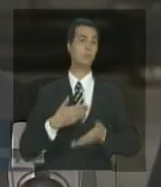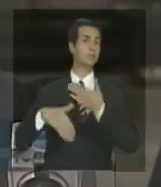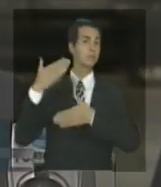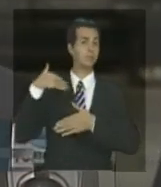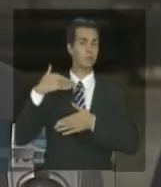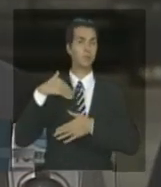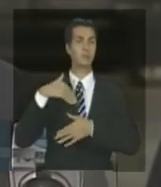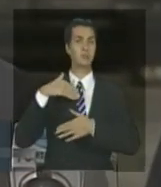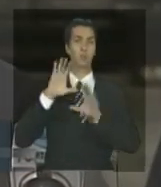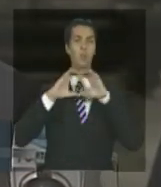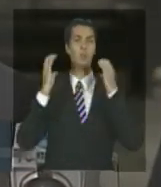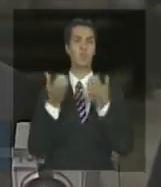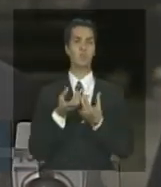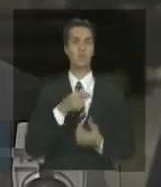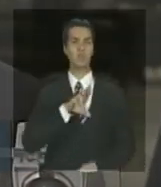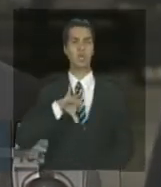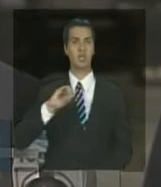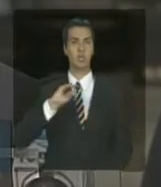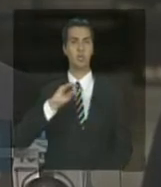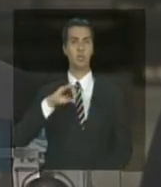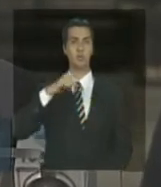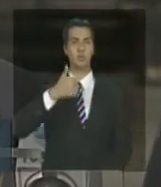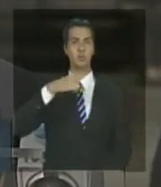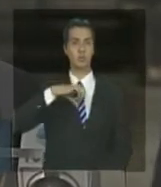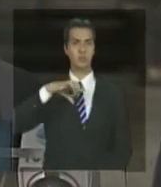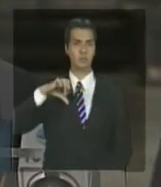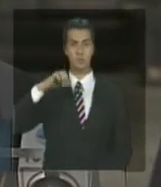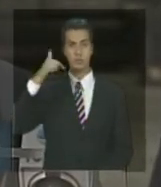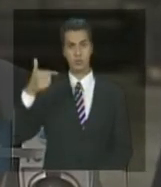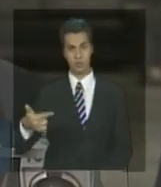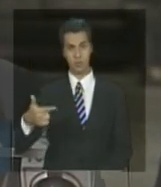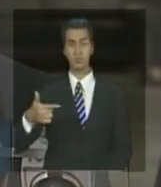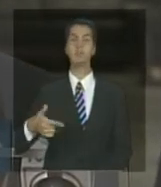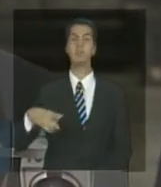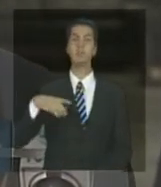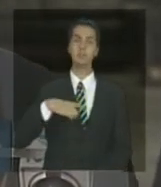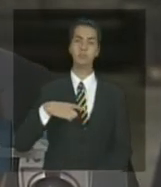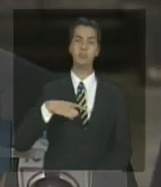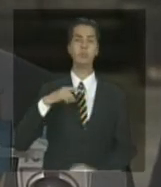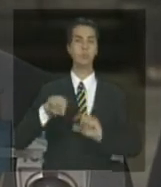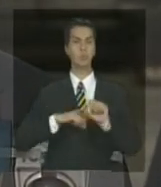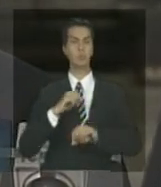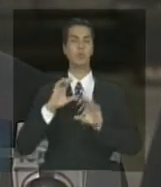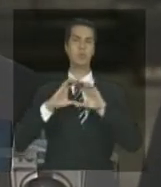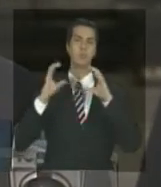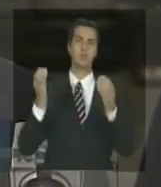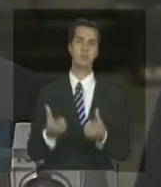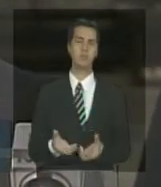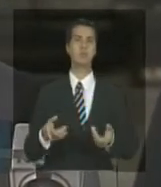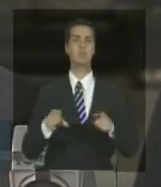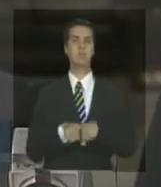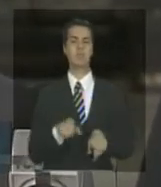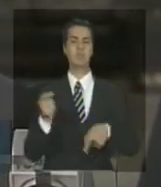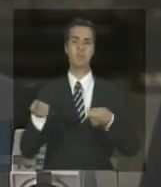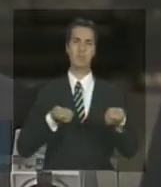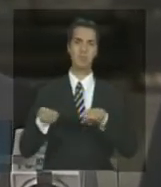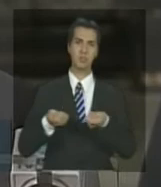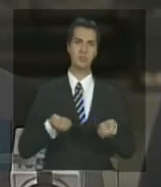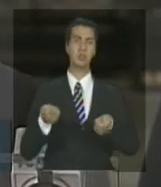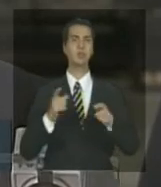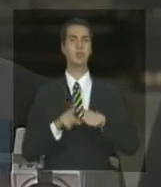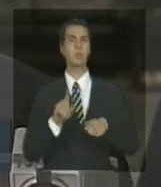92 foi um ponto de chegada que culminou vários processos negociadores de convenções aqui mencionadas,